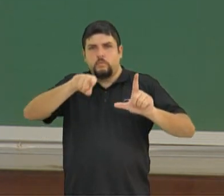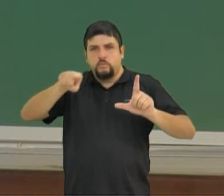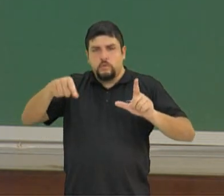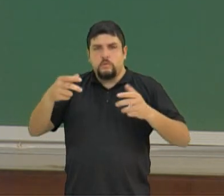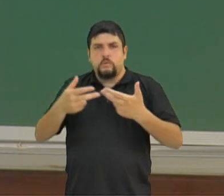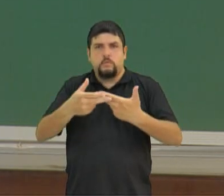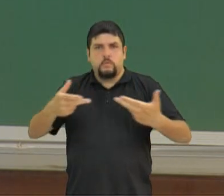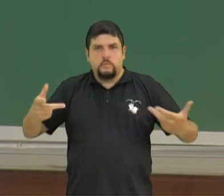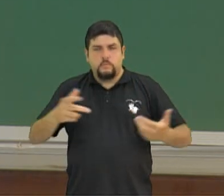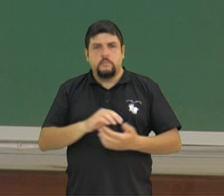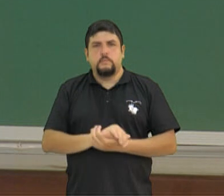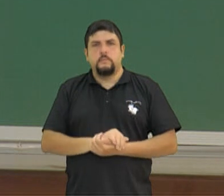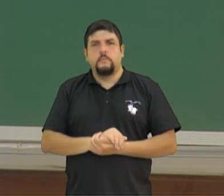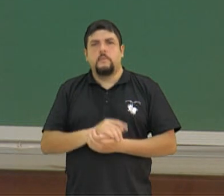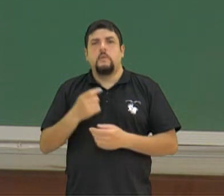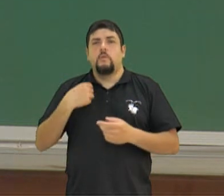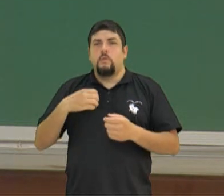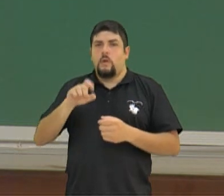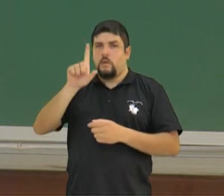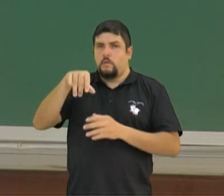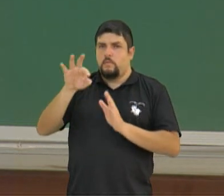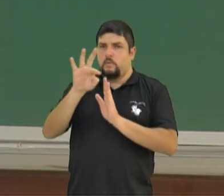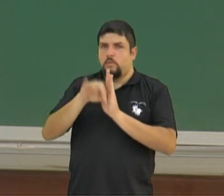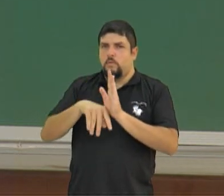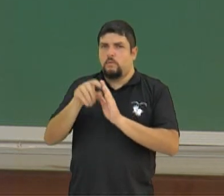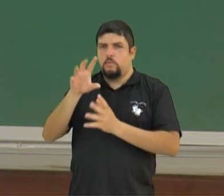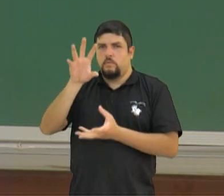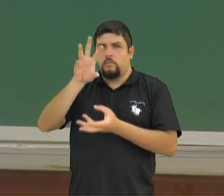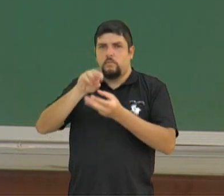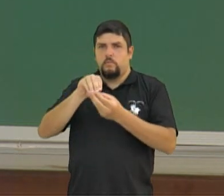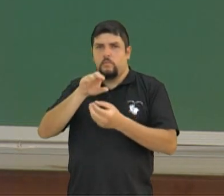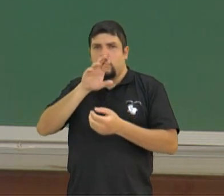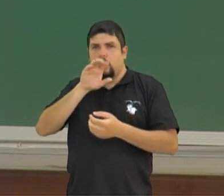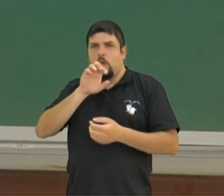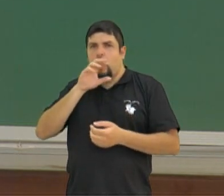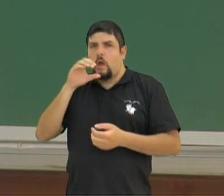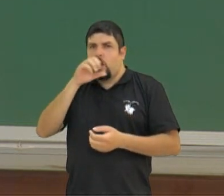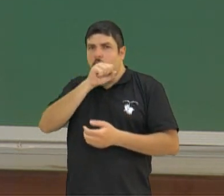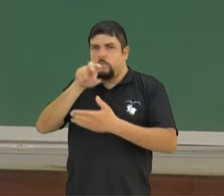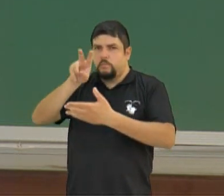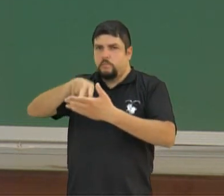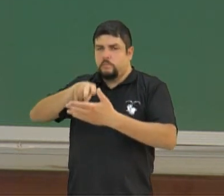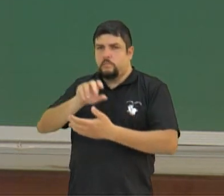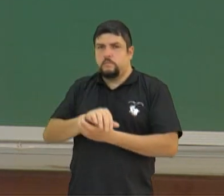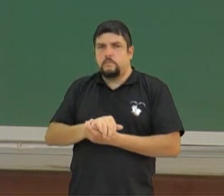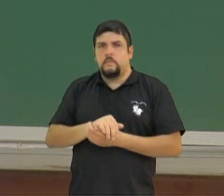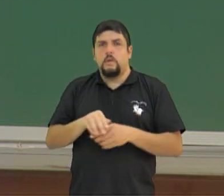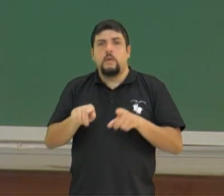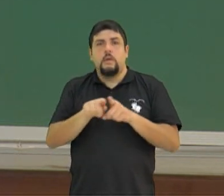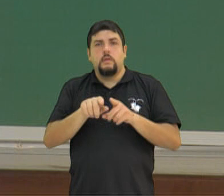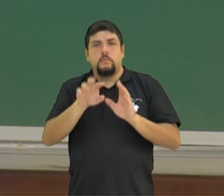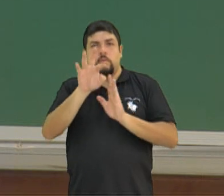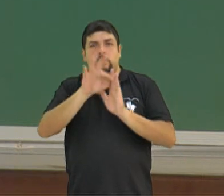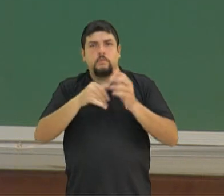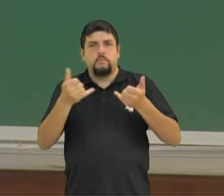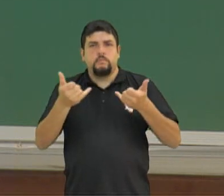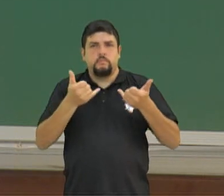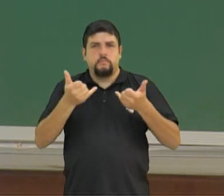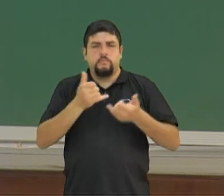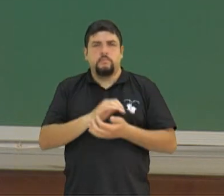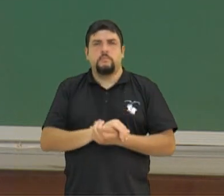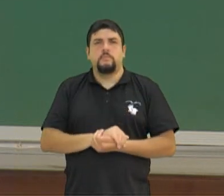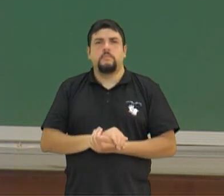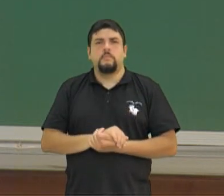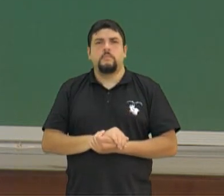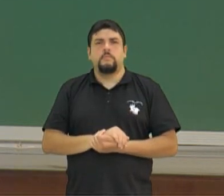pesquisas que nós vimos ali, um texto que é lido rapidamente, né? E vimos também um texto informativo. Los